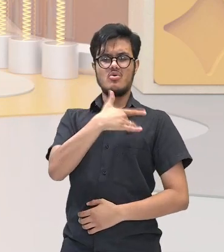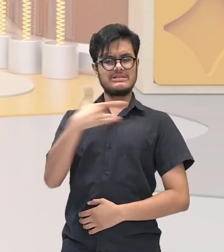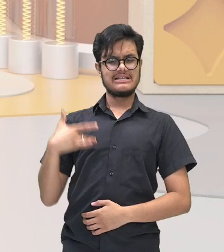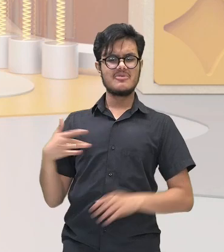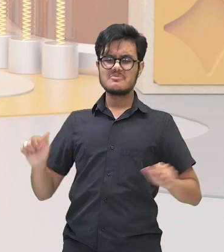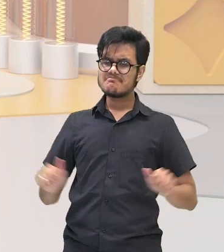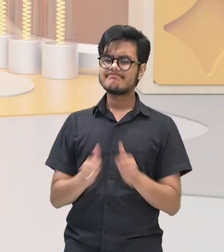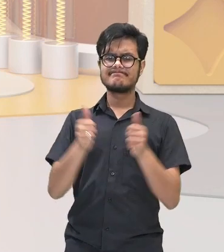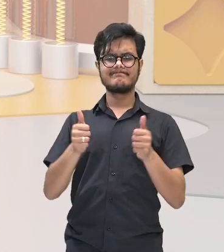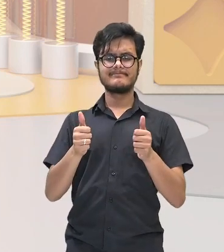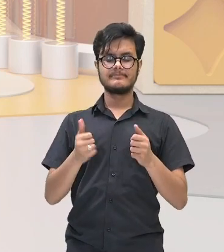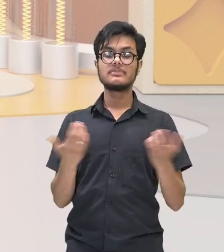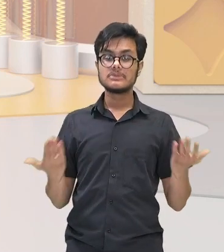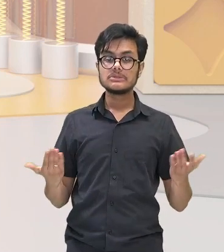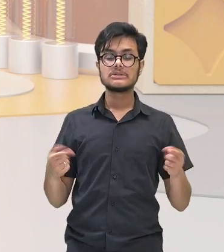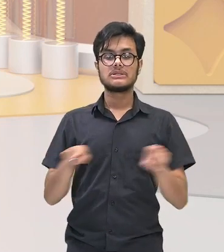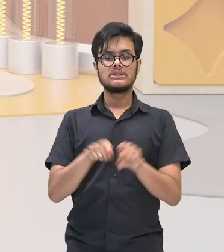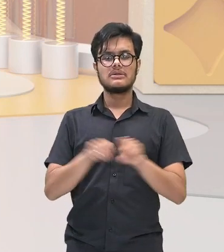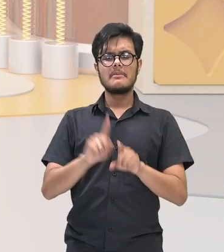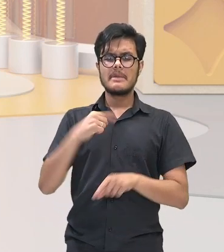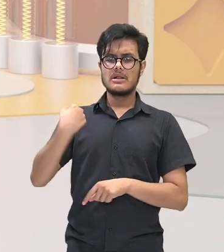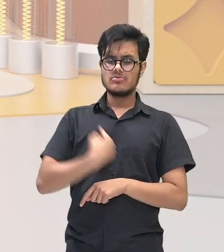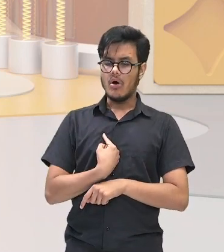saudável. E claro que o homem